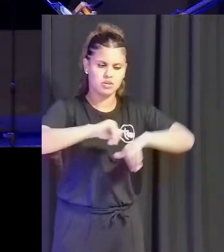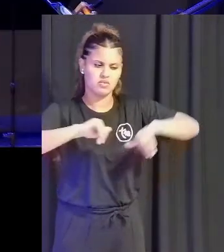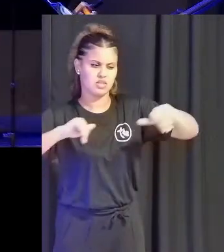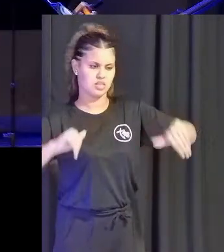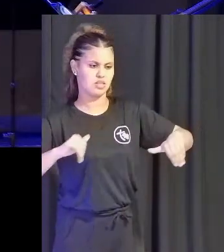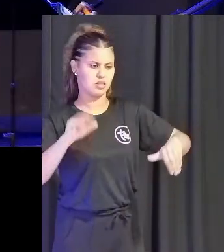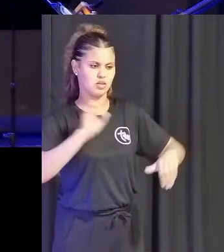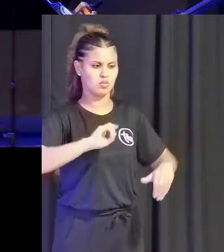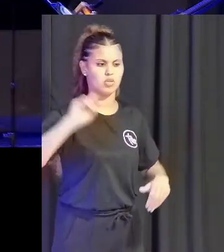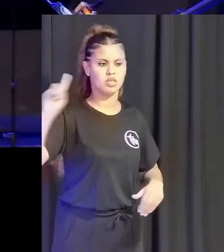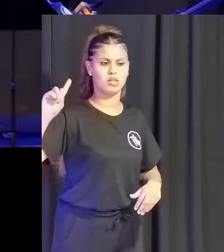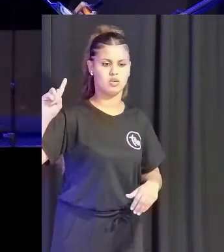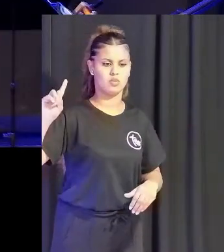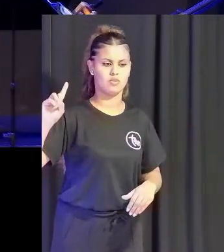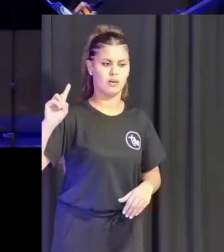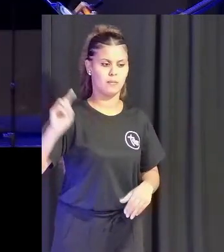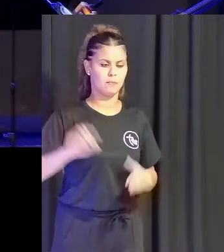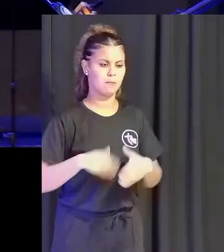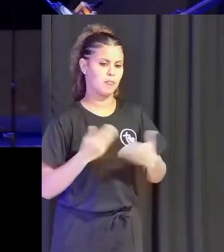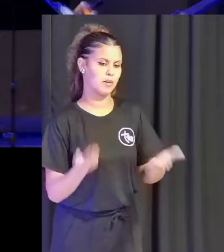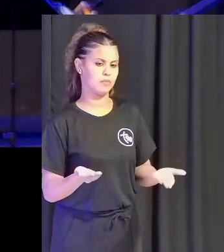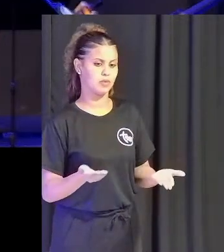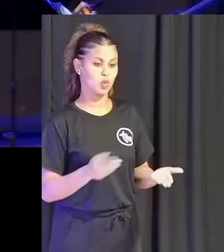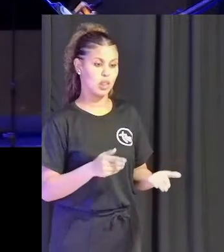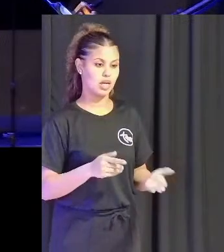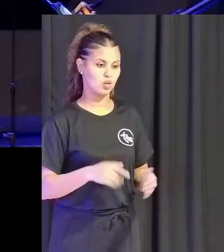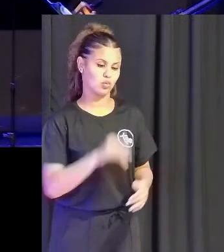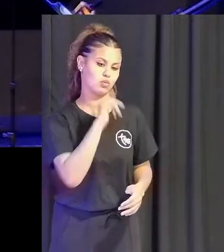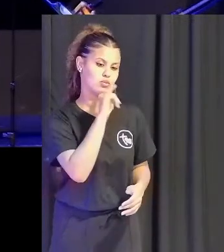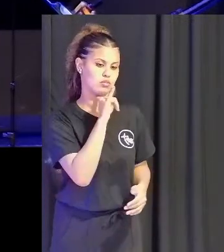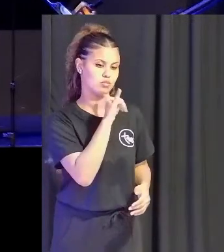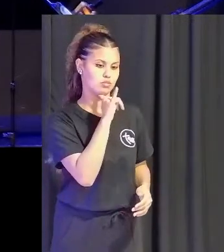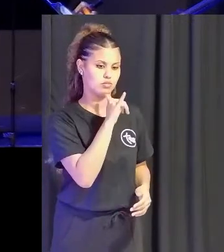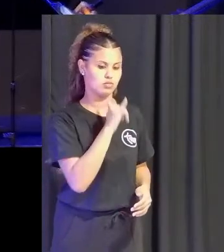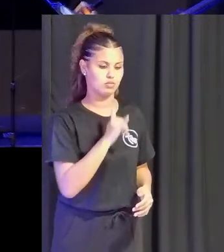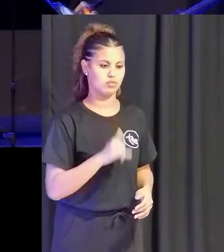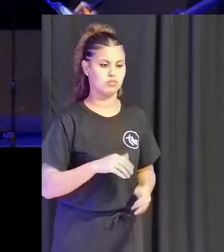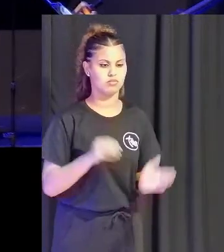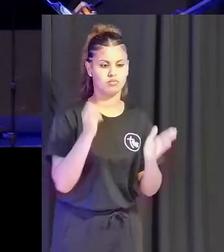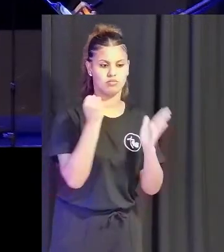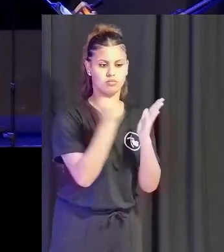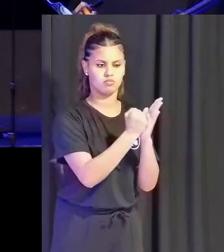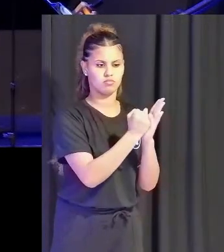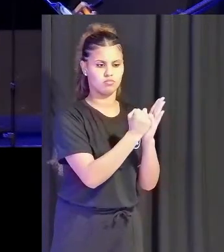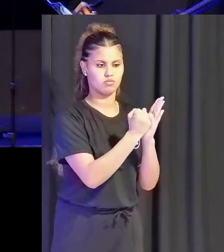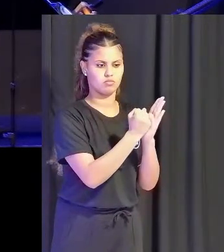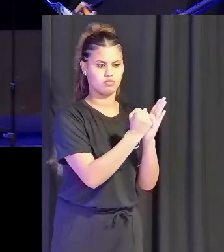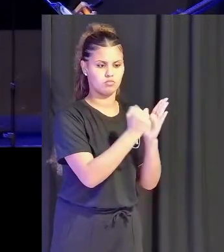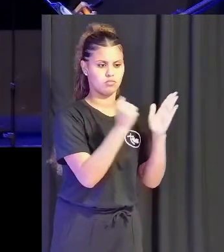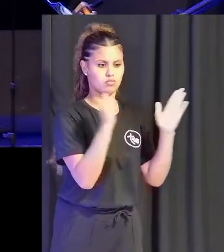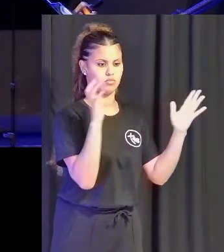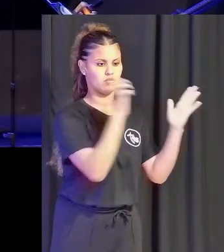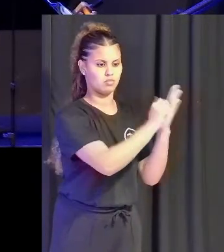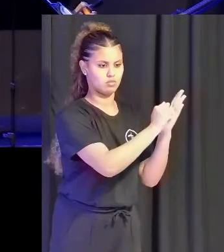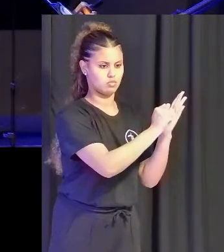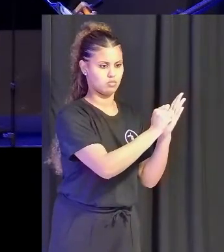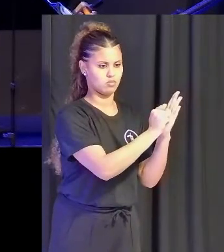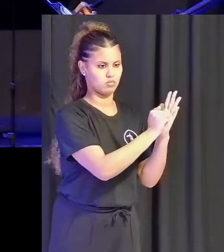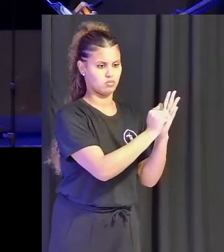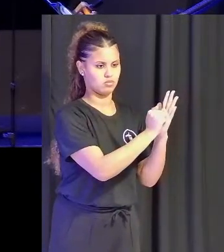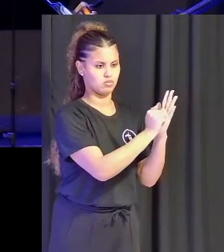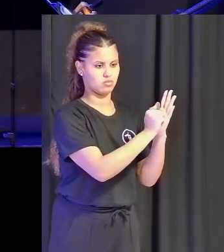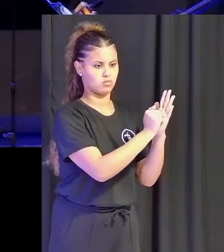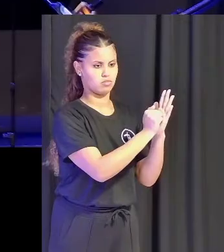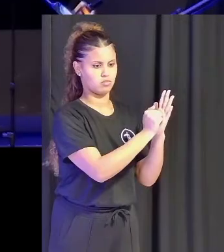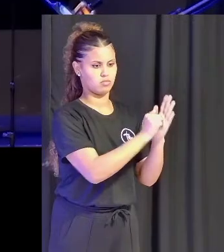também são exemplos que ficaram registrados na palavra de Deus, não só para a igreja de Corinto, mas para cada